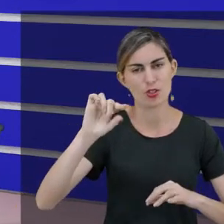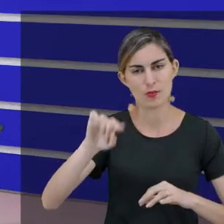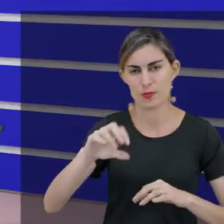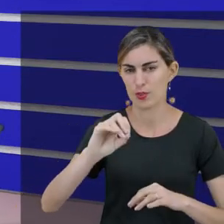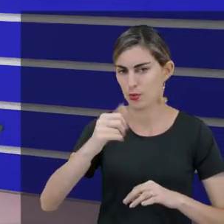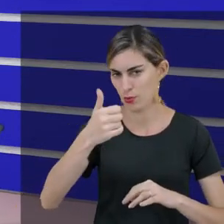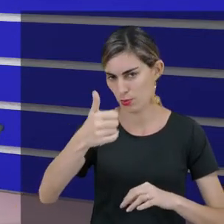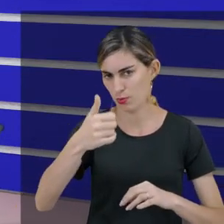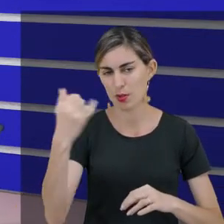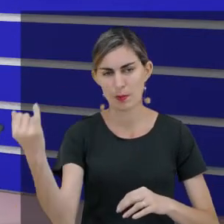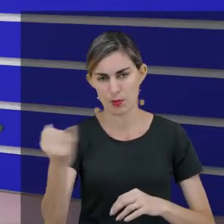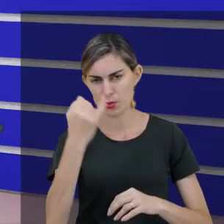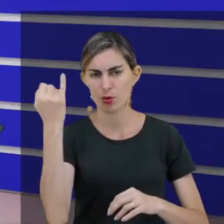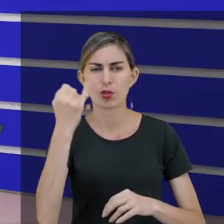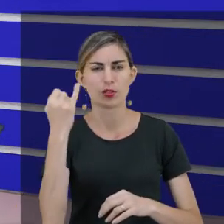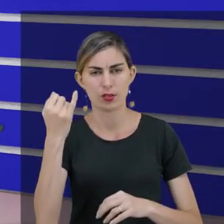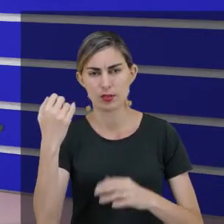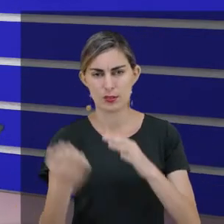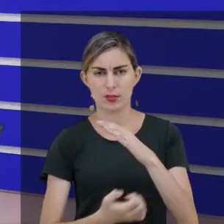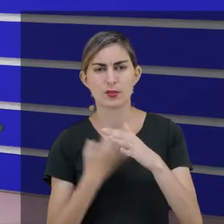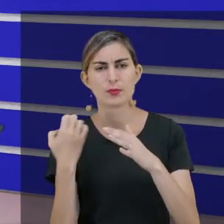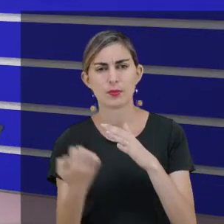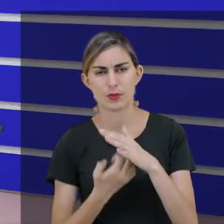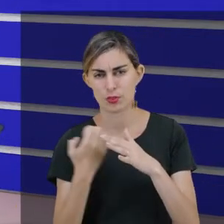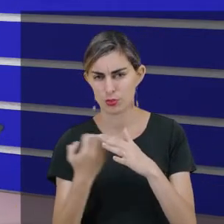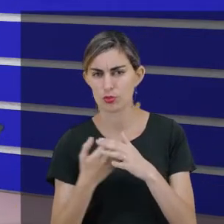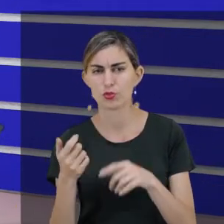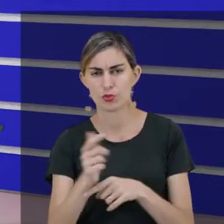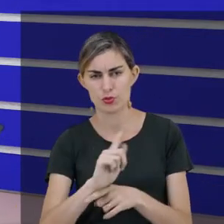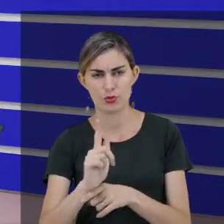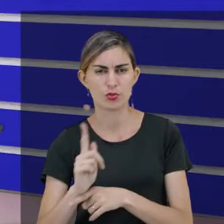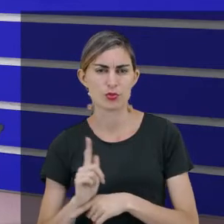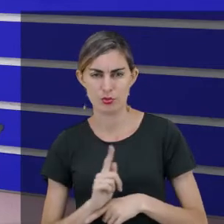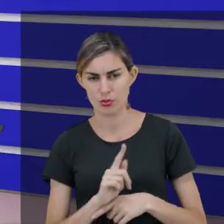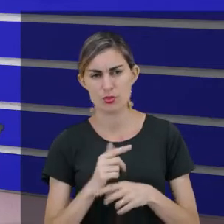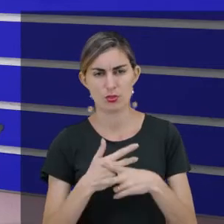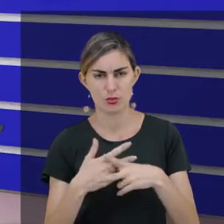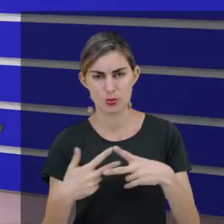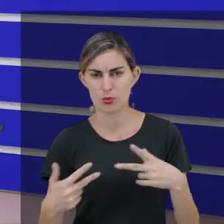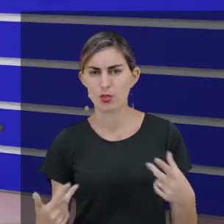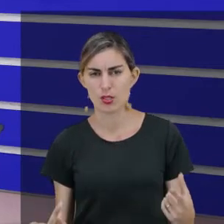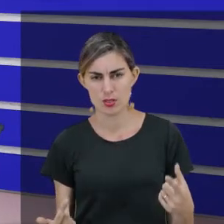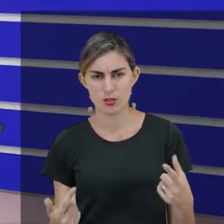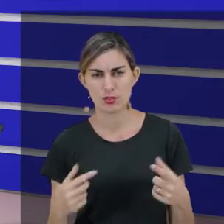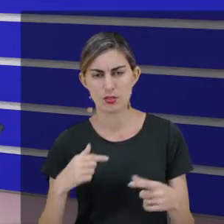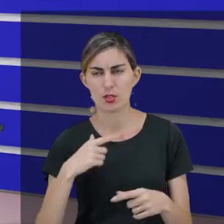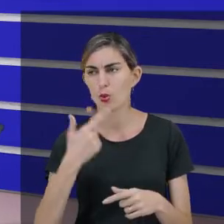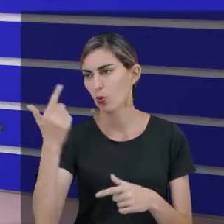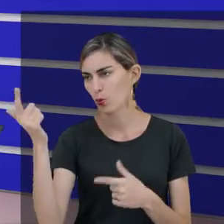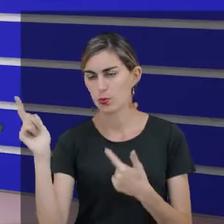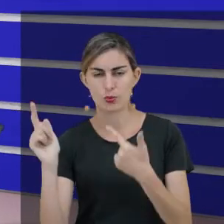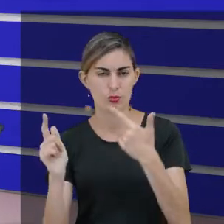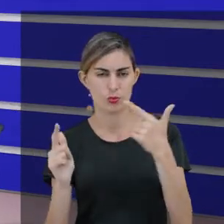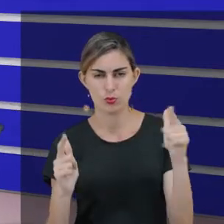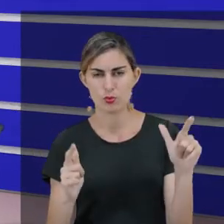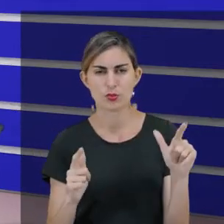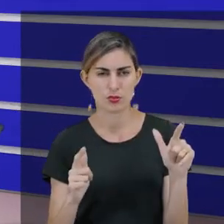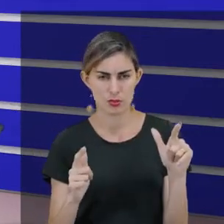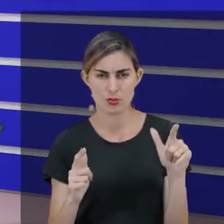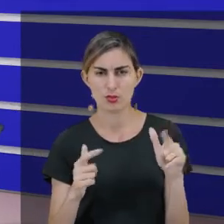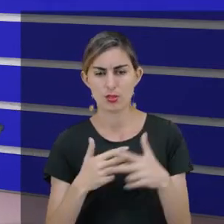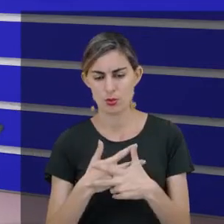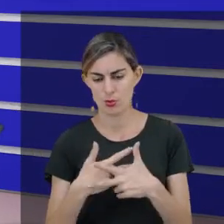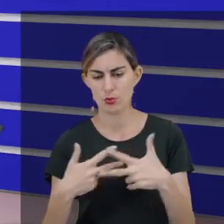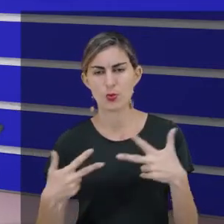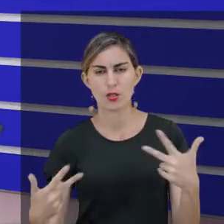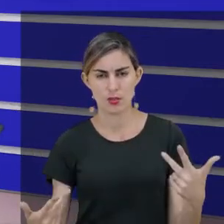tão importante para a empresa, para o gerenciamento da qualidade. Lógico, tem outras ferramentas da